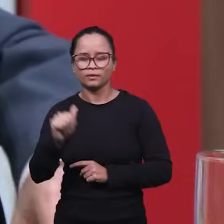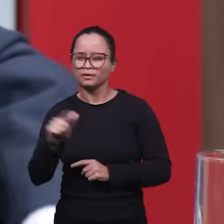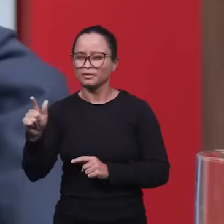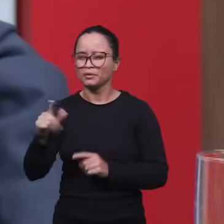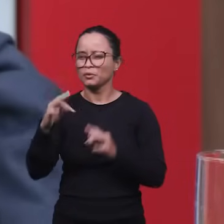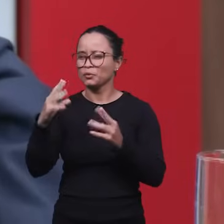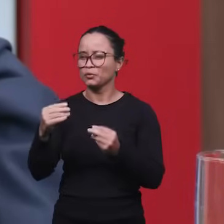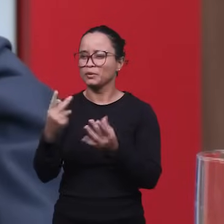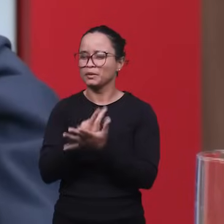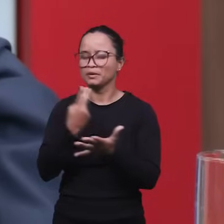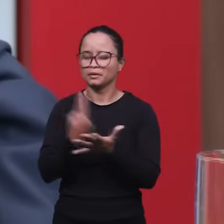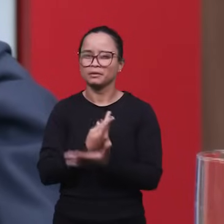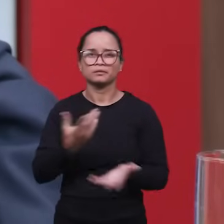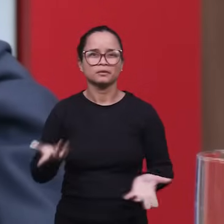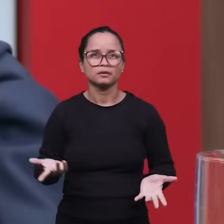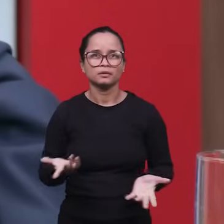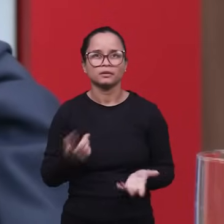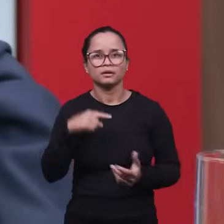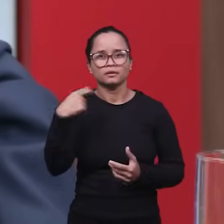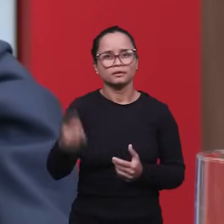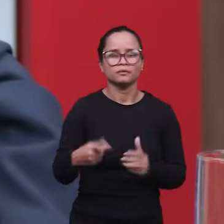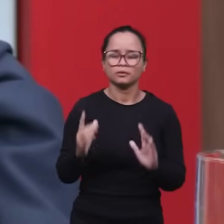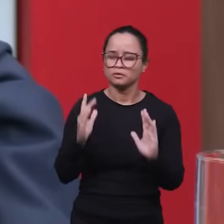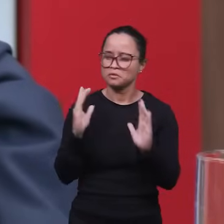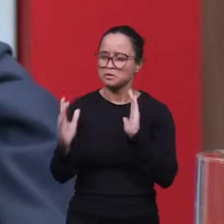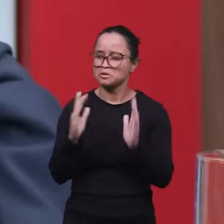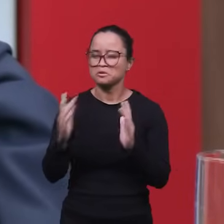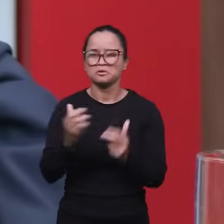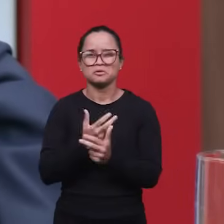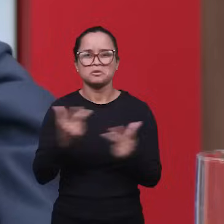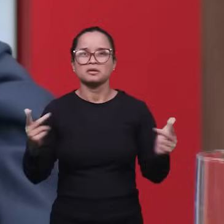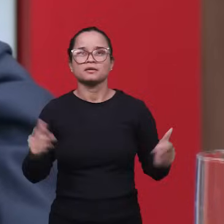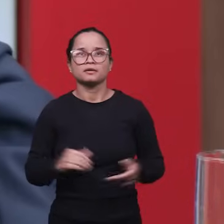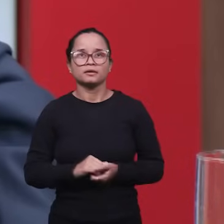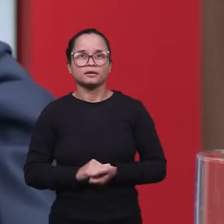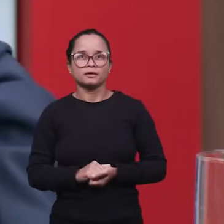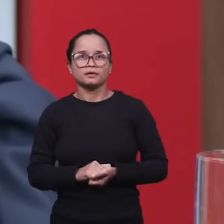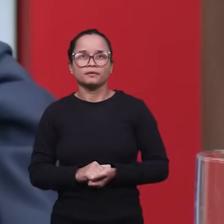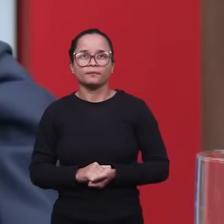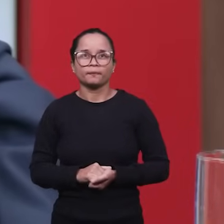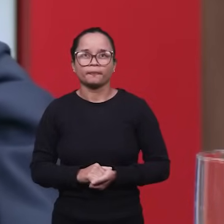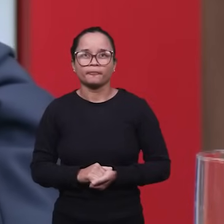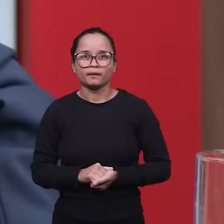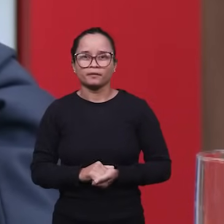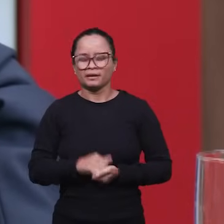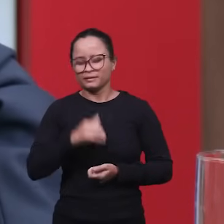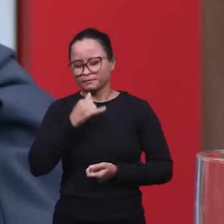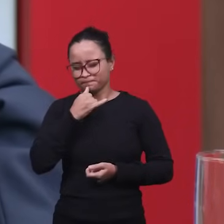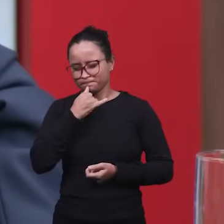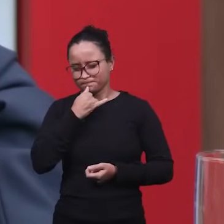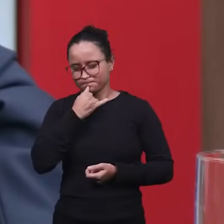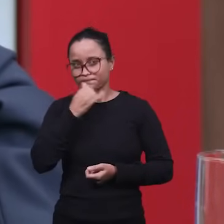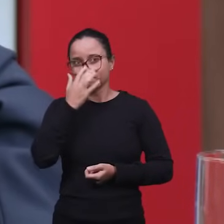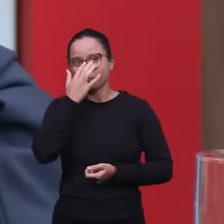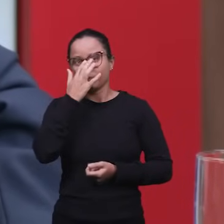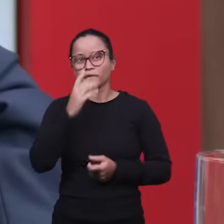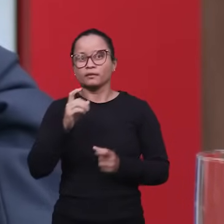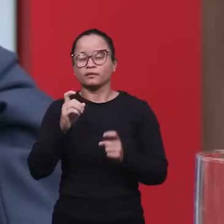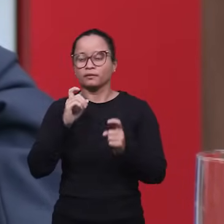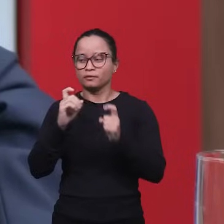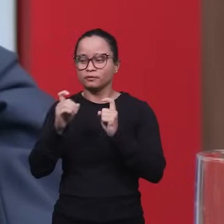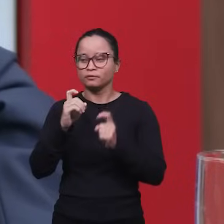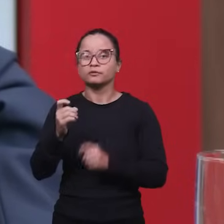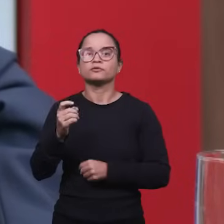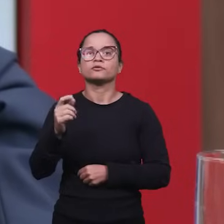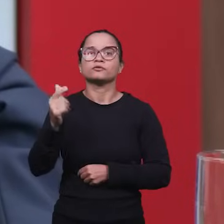dividiram, tudo bem. Aí depois de um período, daquela coisa toda, aí eles, decepcionados, começaram a se reunir de novo. O Senhor